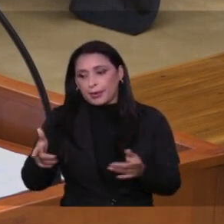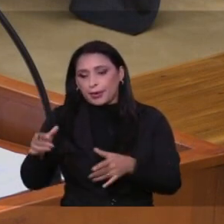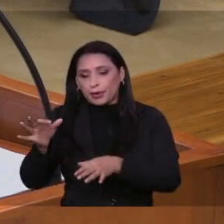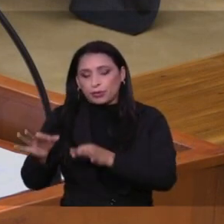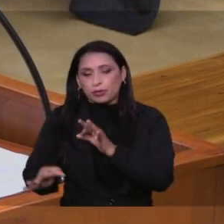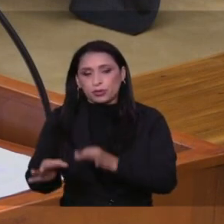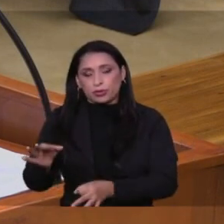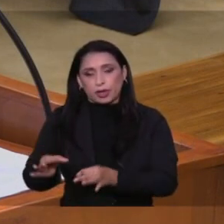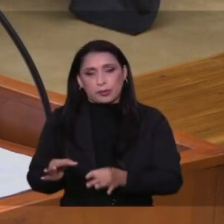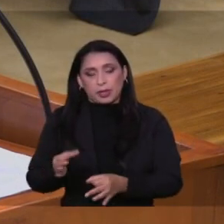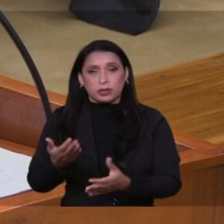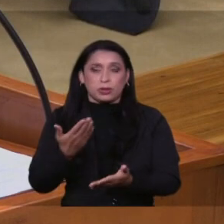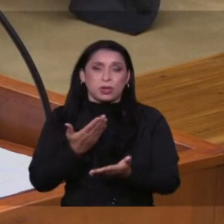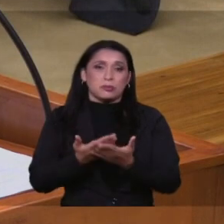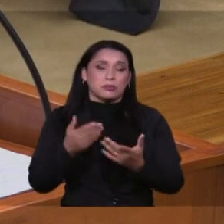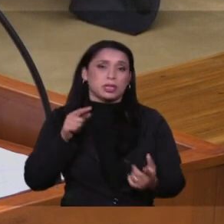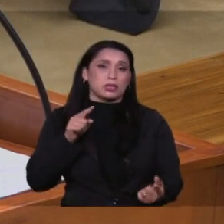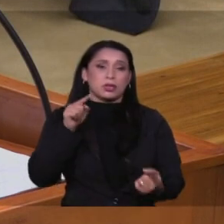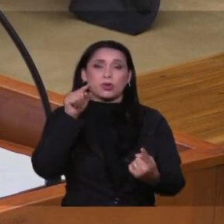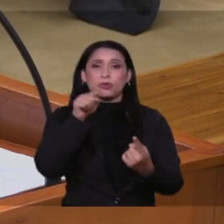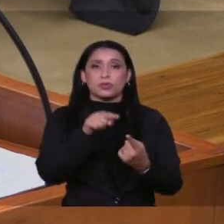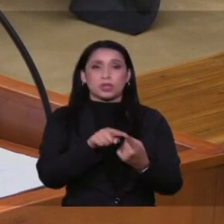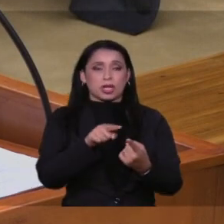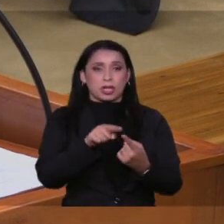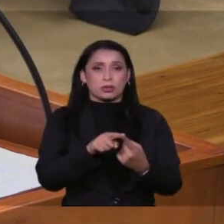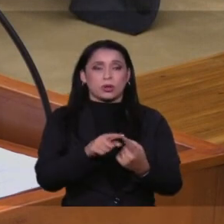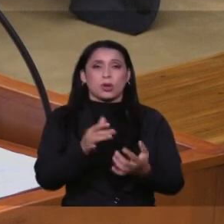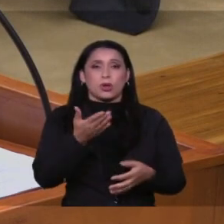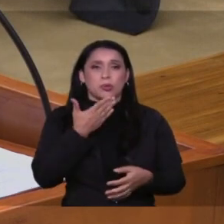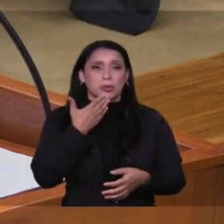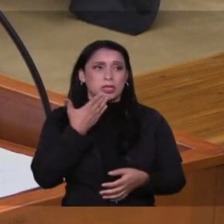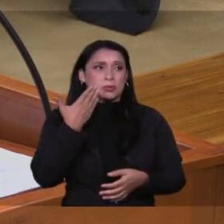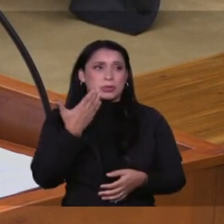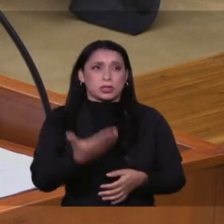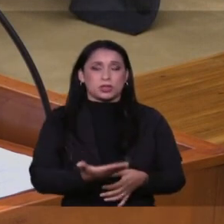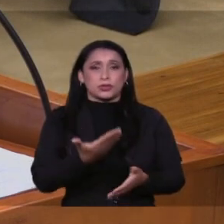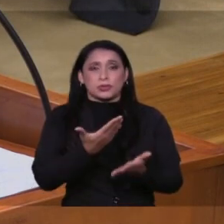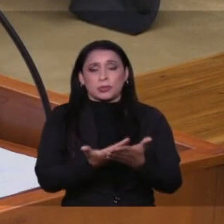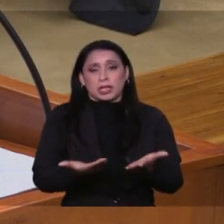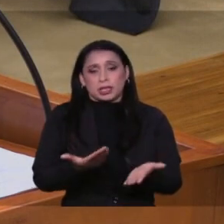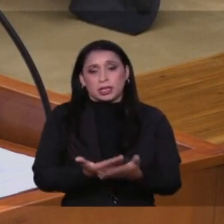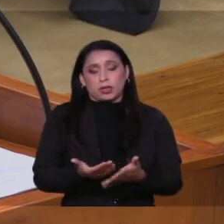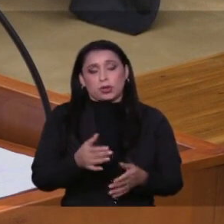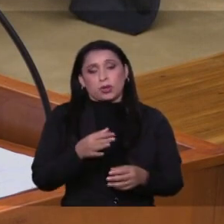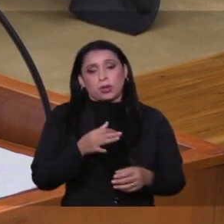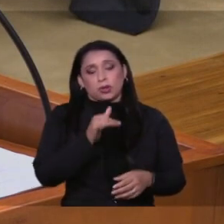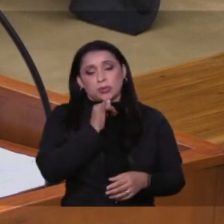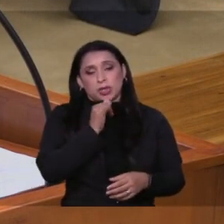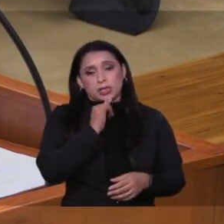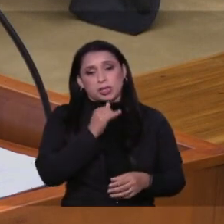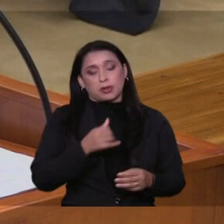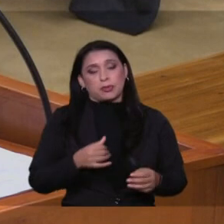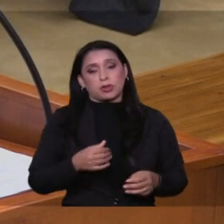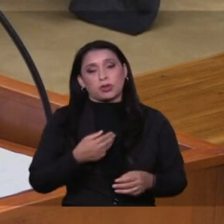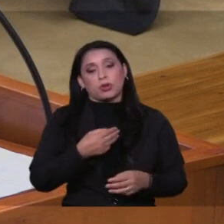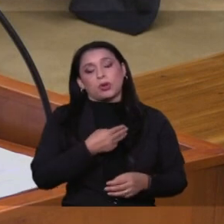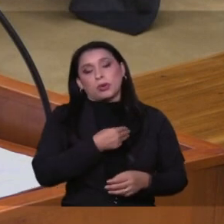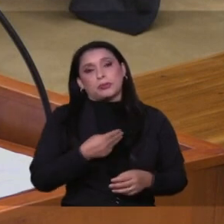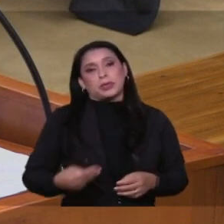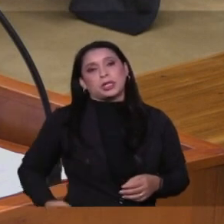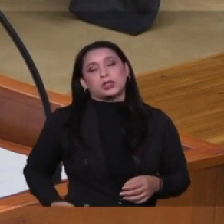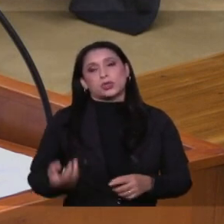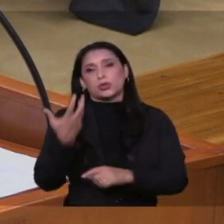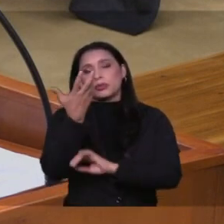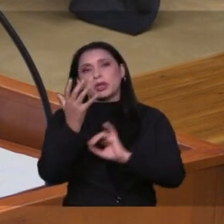de objeto de alguns dos pedidos, tal como se fazia pedido para que se fosse o ministro do Meio Ambiente apresentasse as